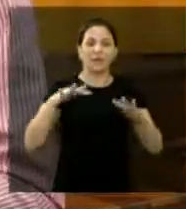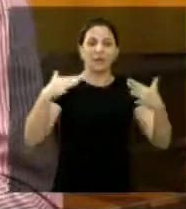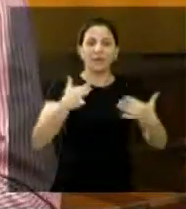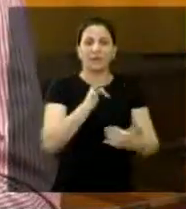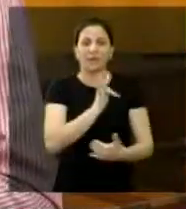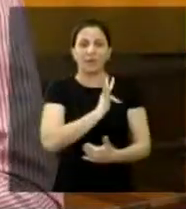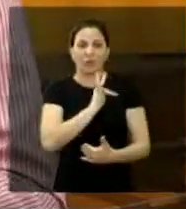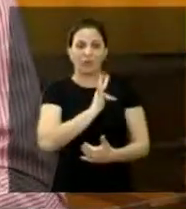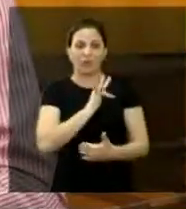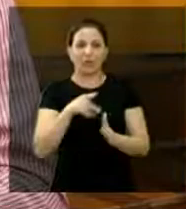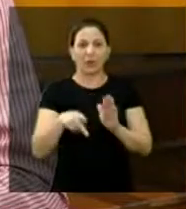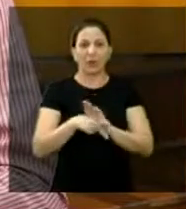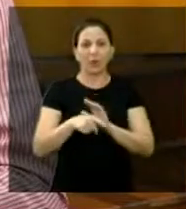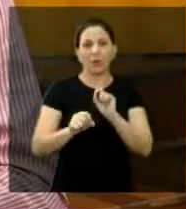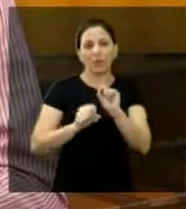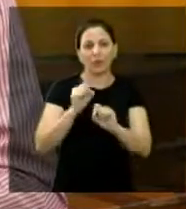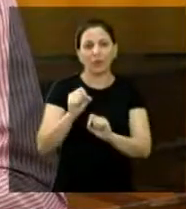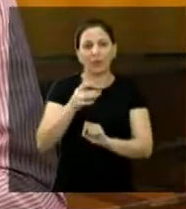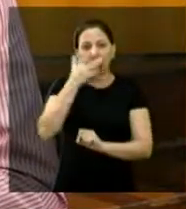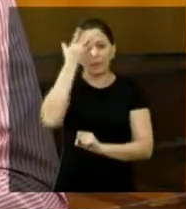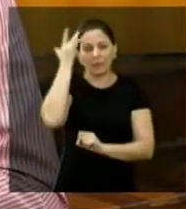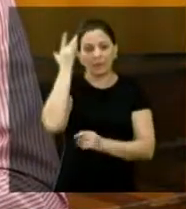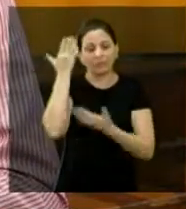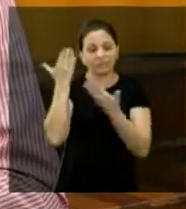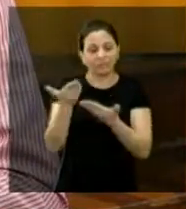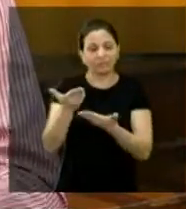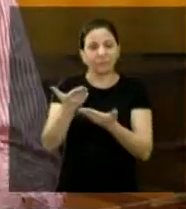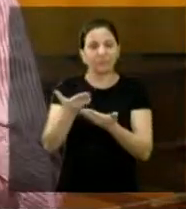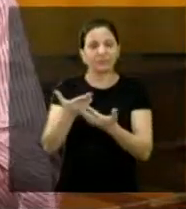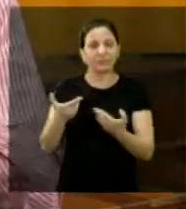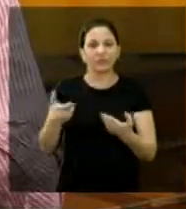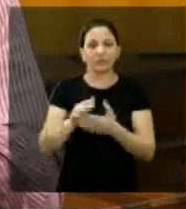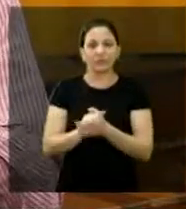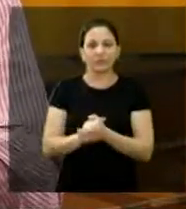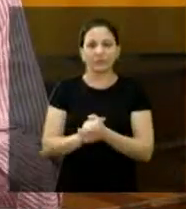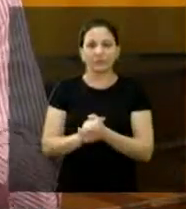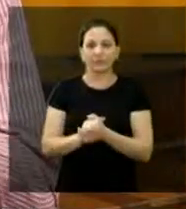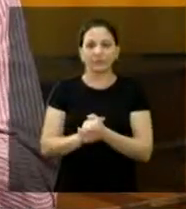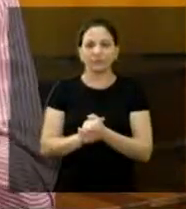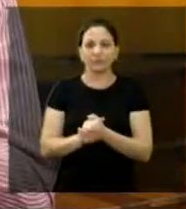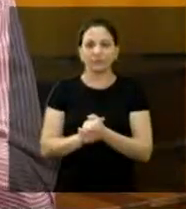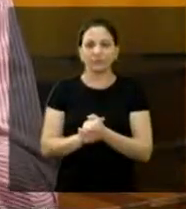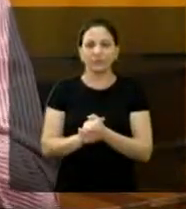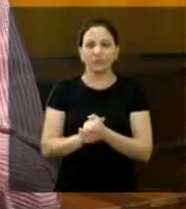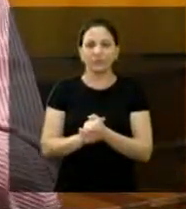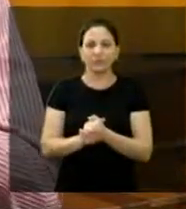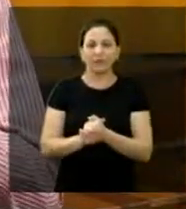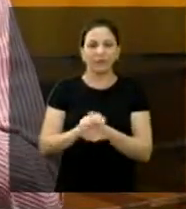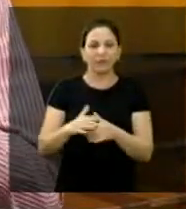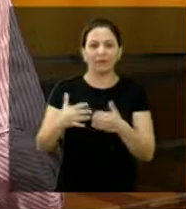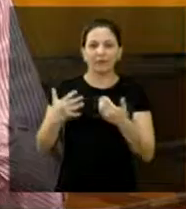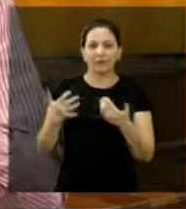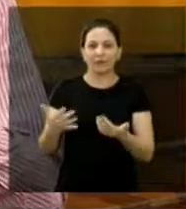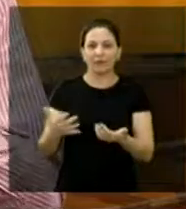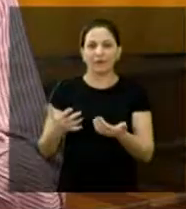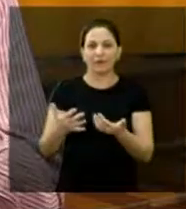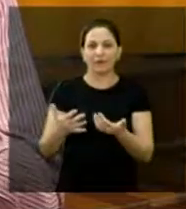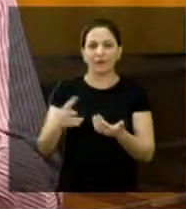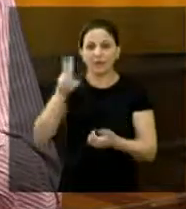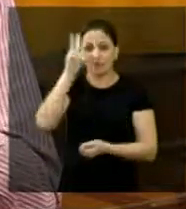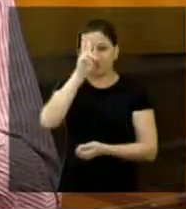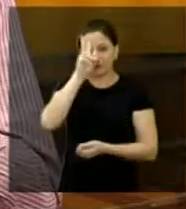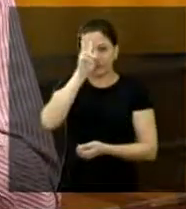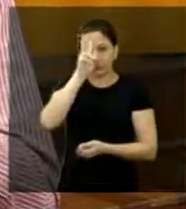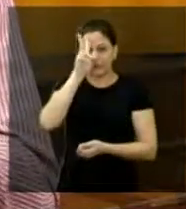Dizem isso. Algumas pessoas afirmam isso. E talvez tenha sido, Wagner, o seguinte, essa minha história